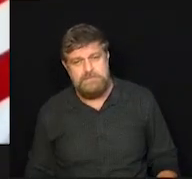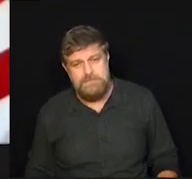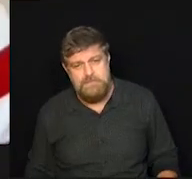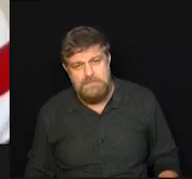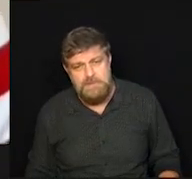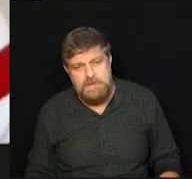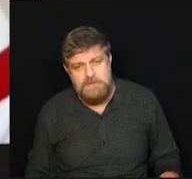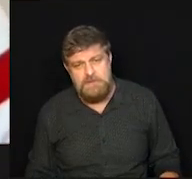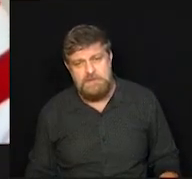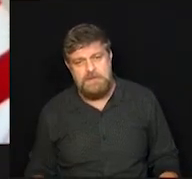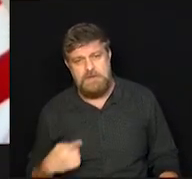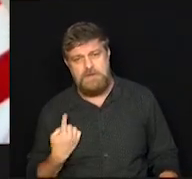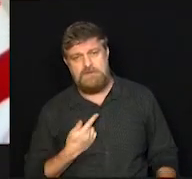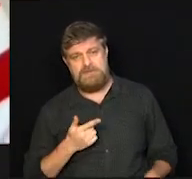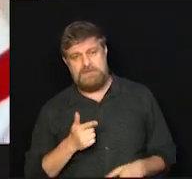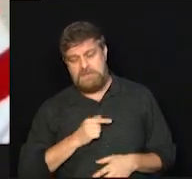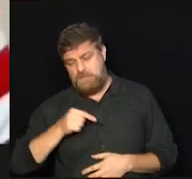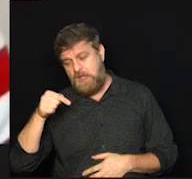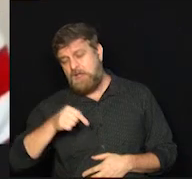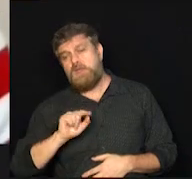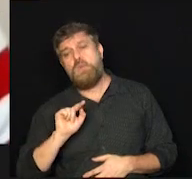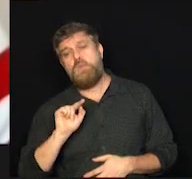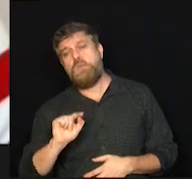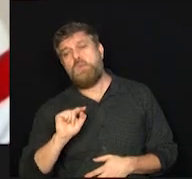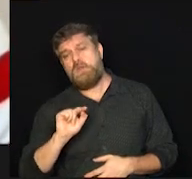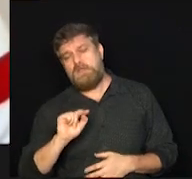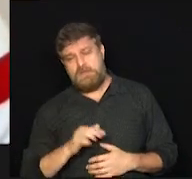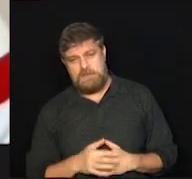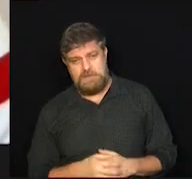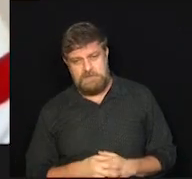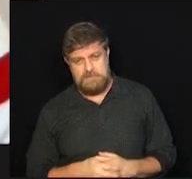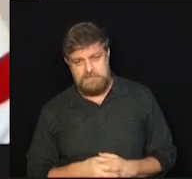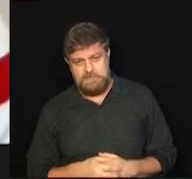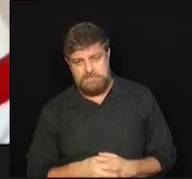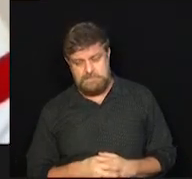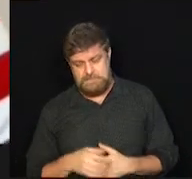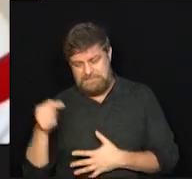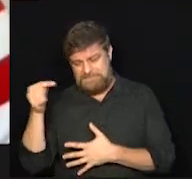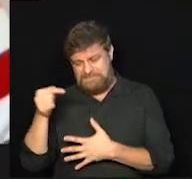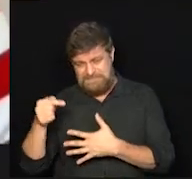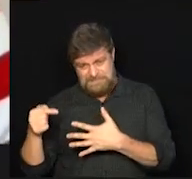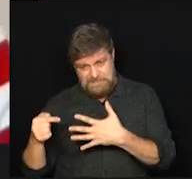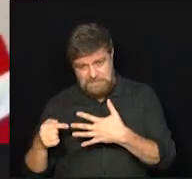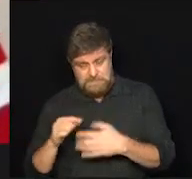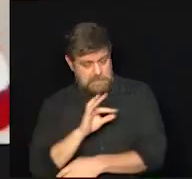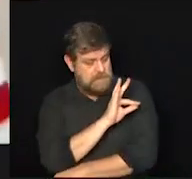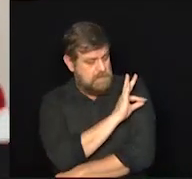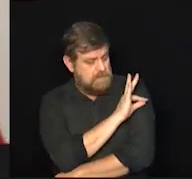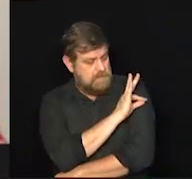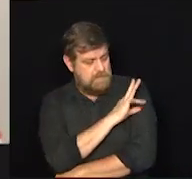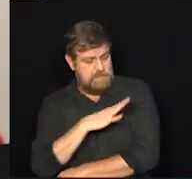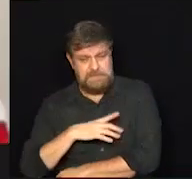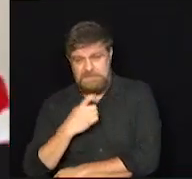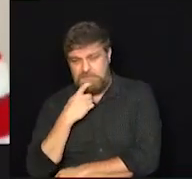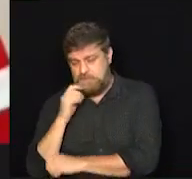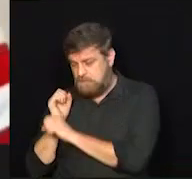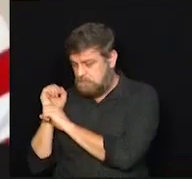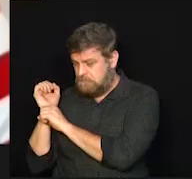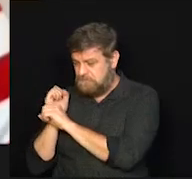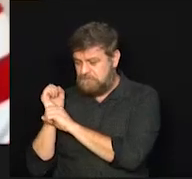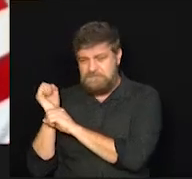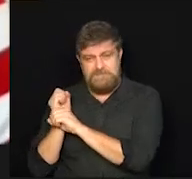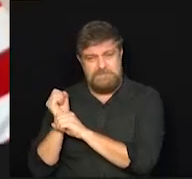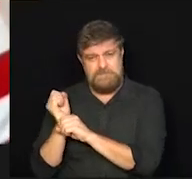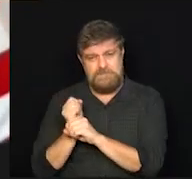né nós temos aqui é isso que eu tô dizendo a Prefeitura de Campinas últimos anos